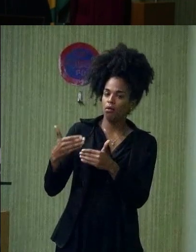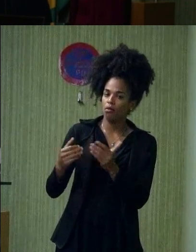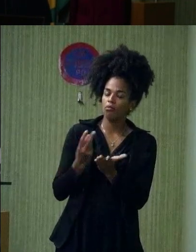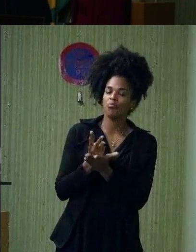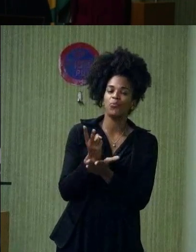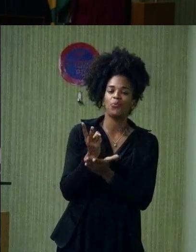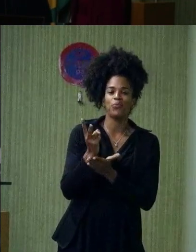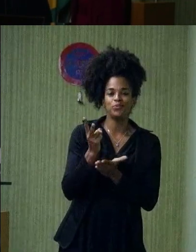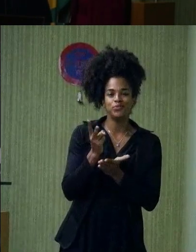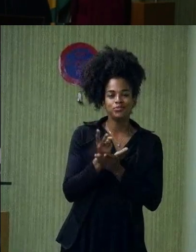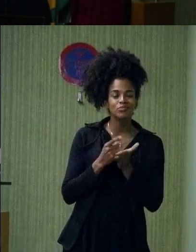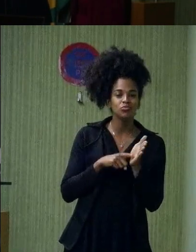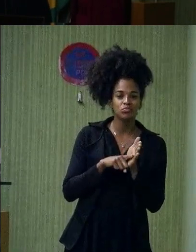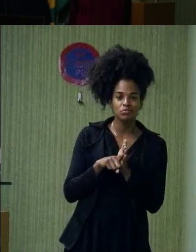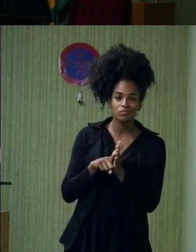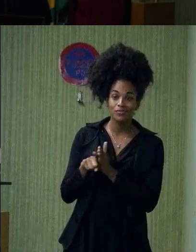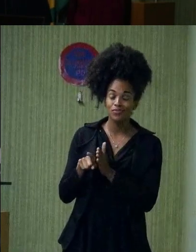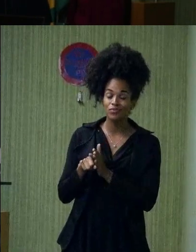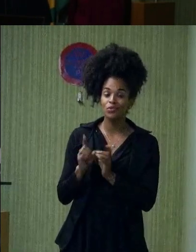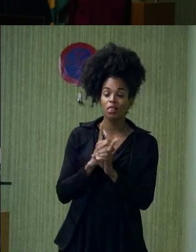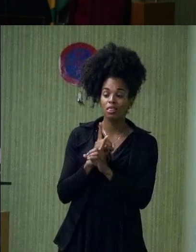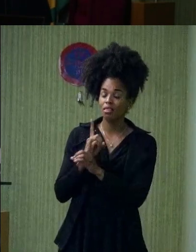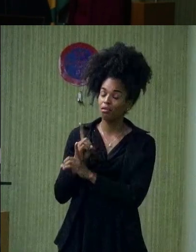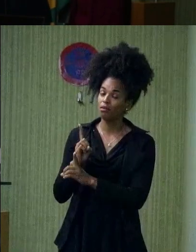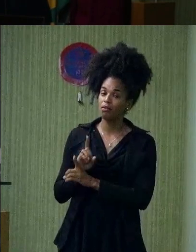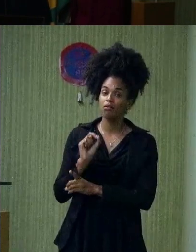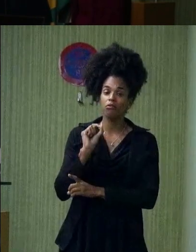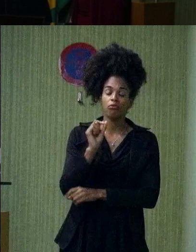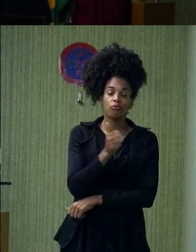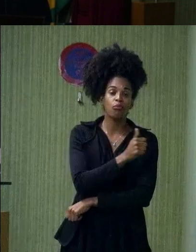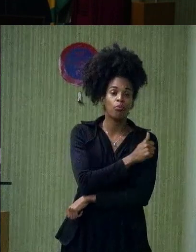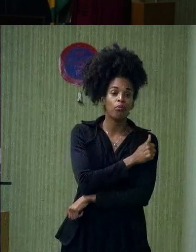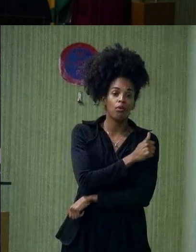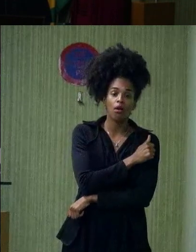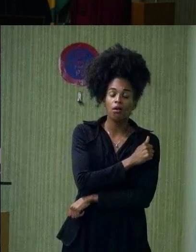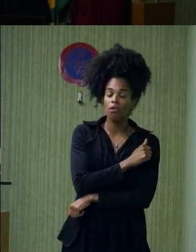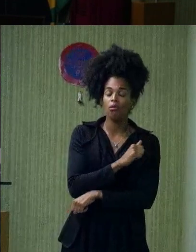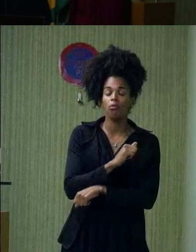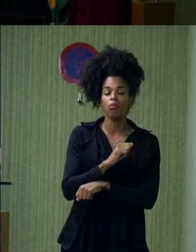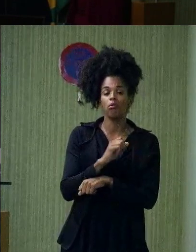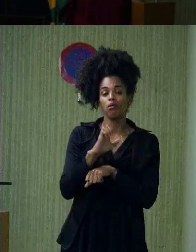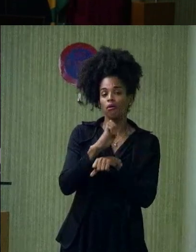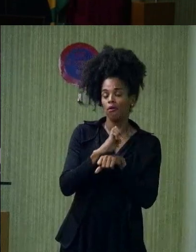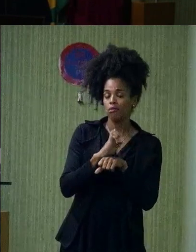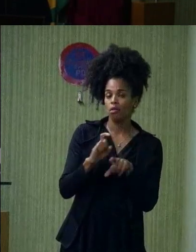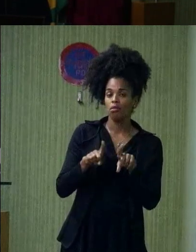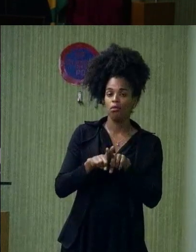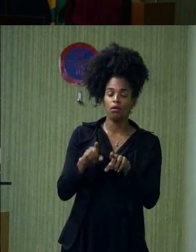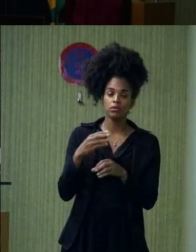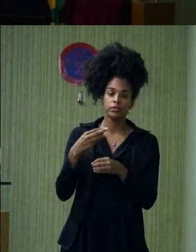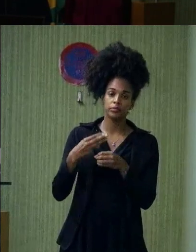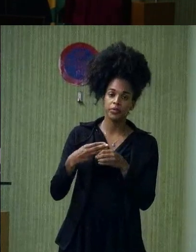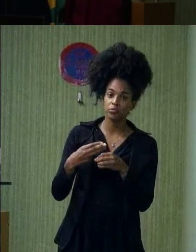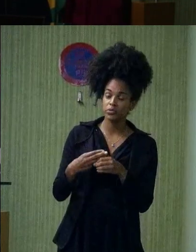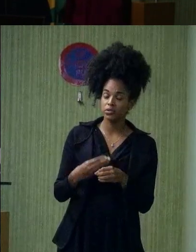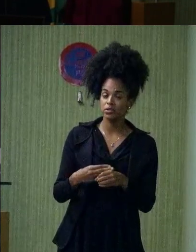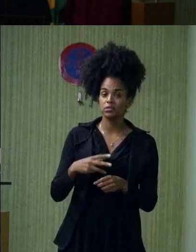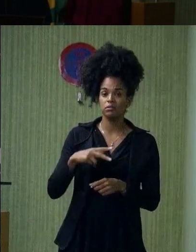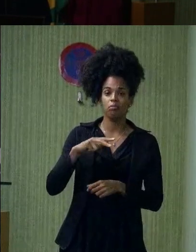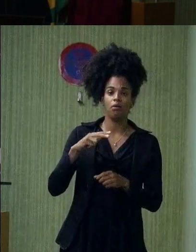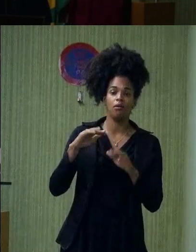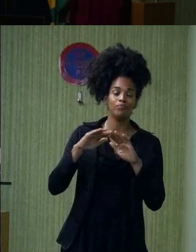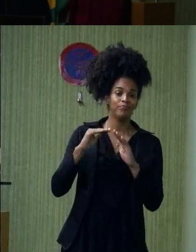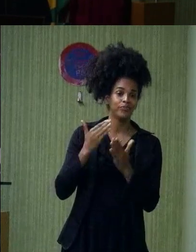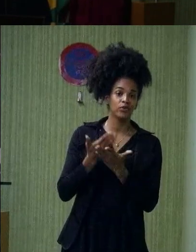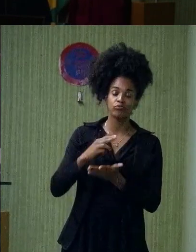fazendo desses alunos né tanto na rede estadual quanto nas redes municipais e nas próprias escolas privadas não